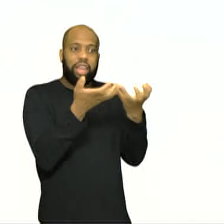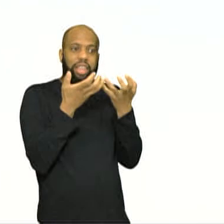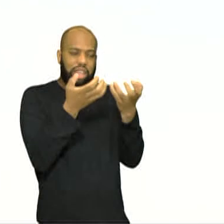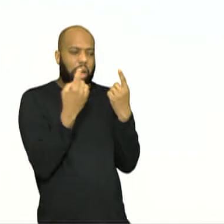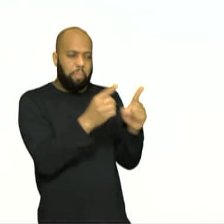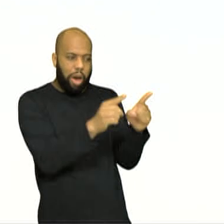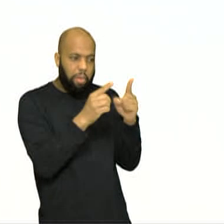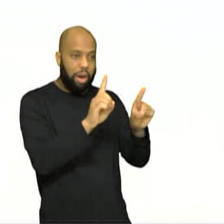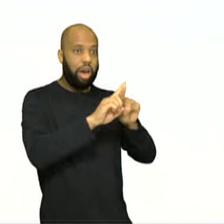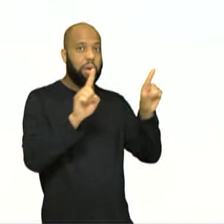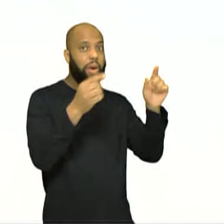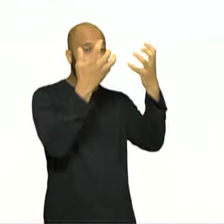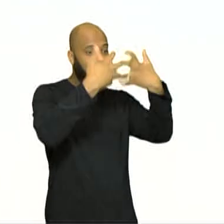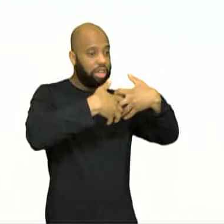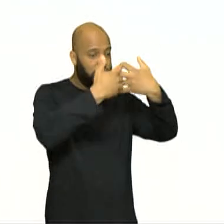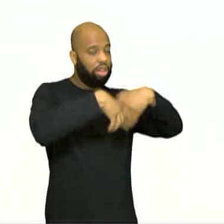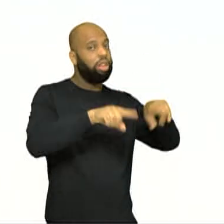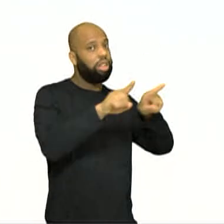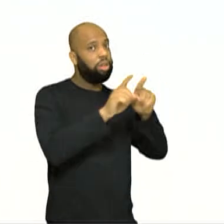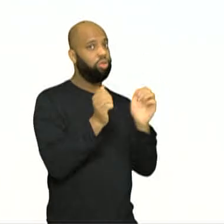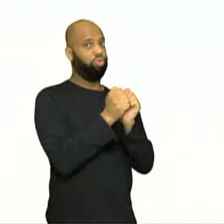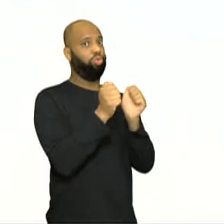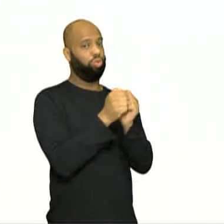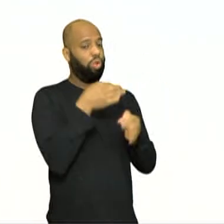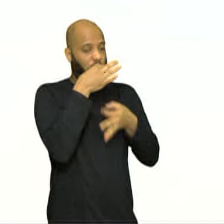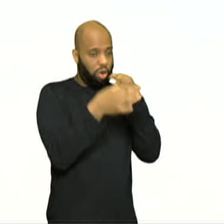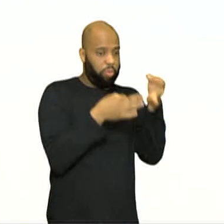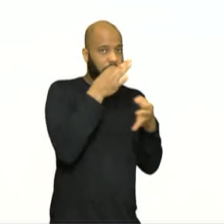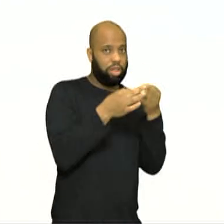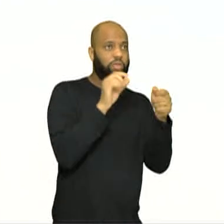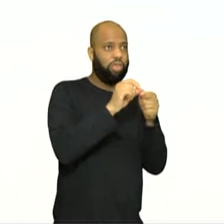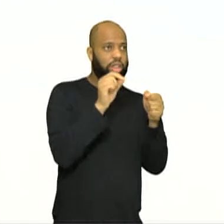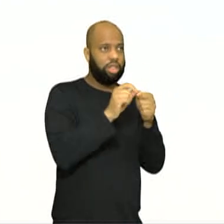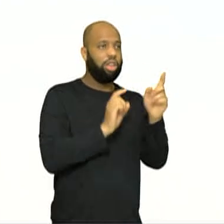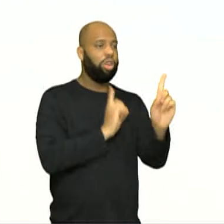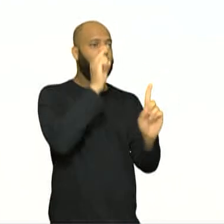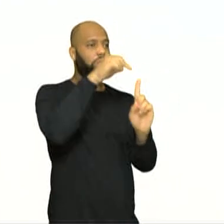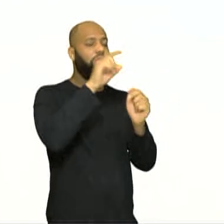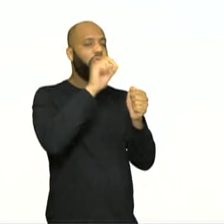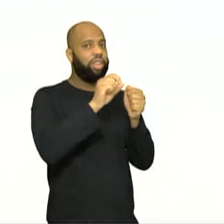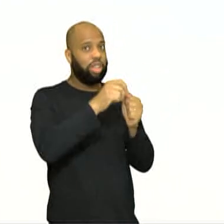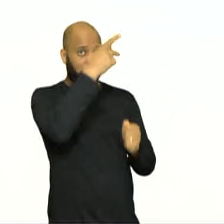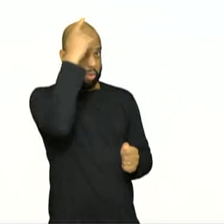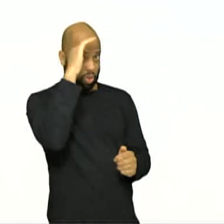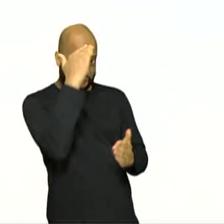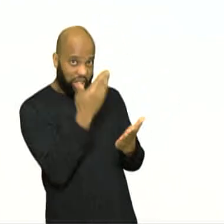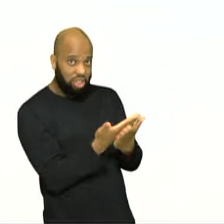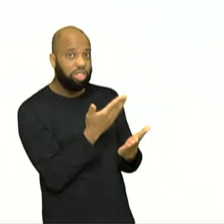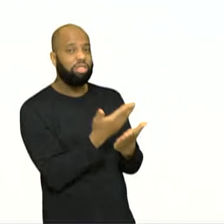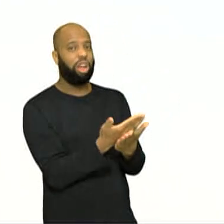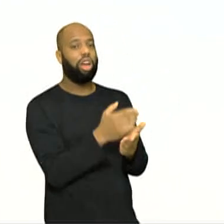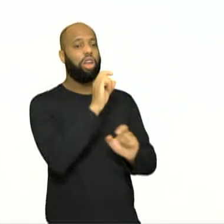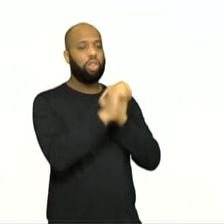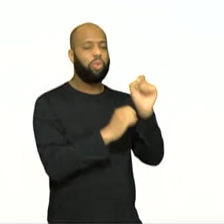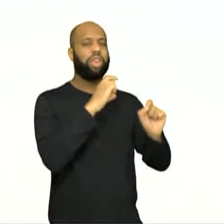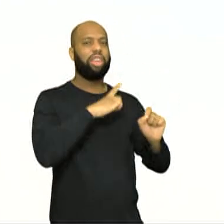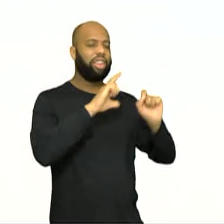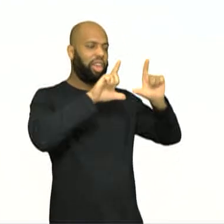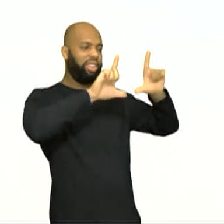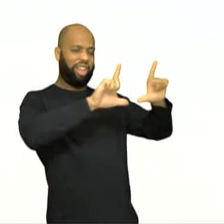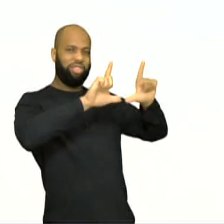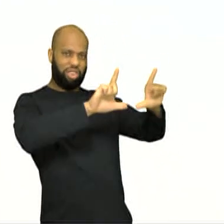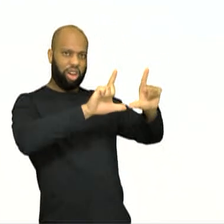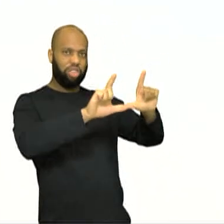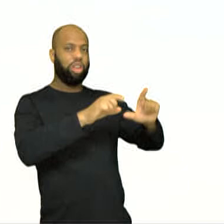riso sério, uma reflexão crítica, com o objetivo de persuadir, ou seja, de convencer pela